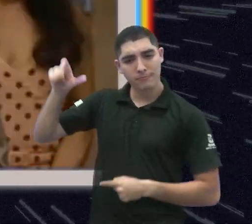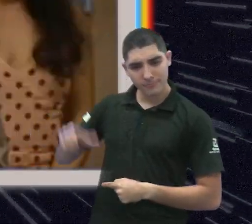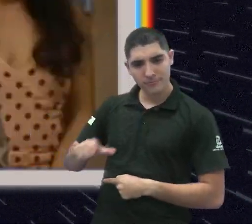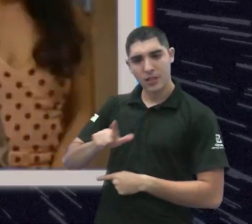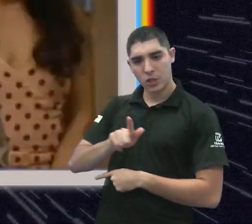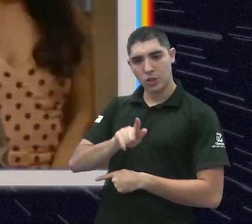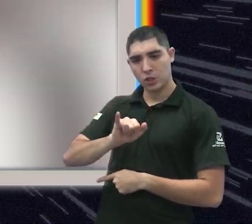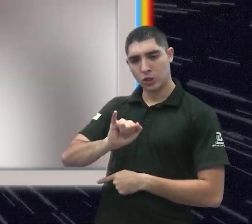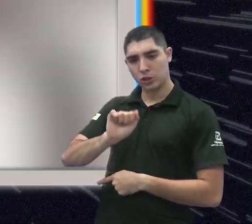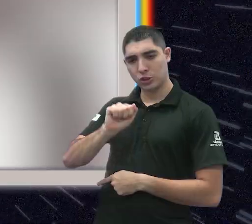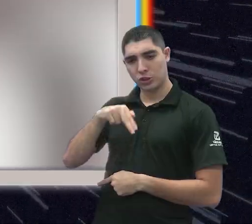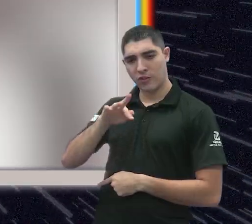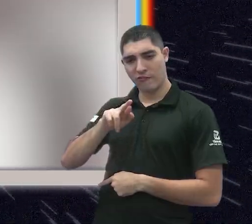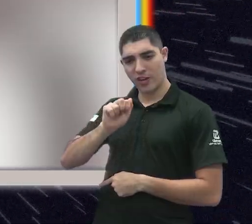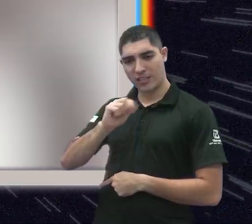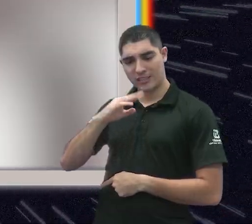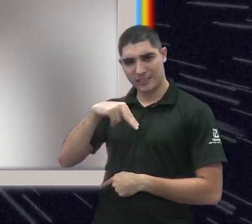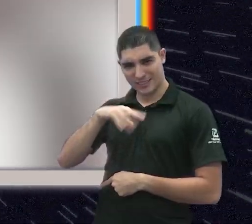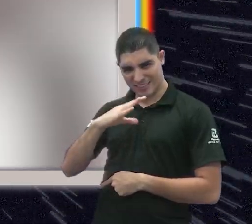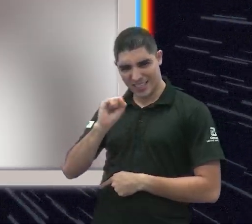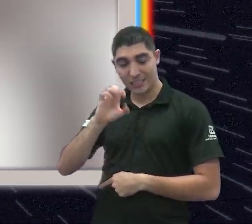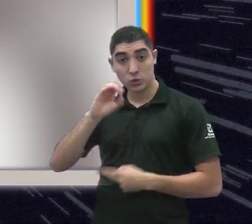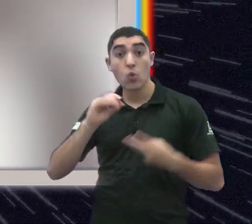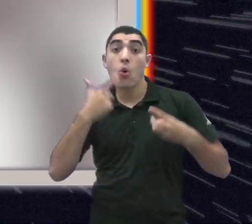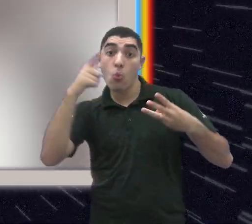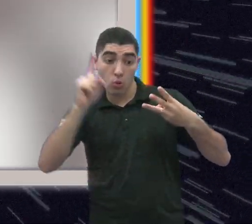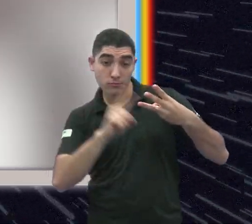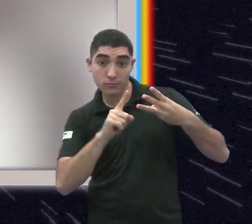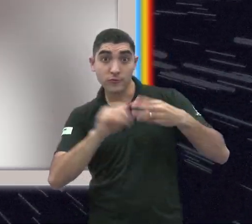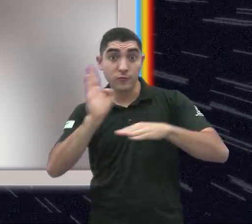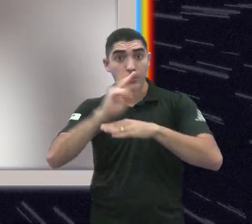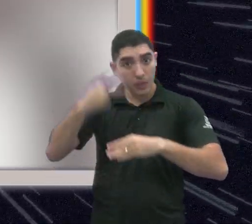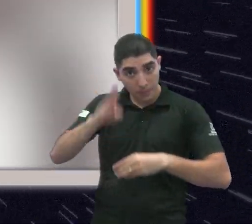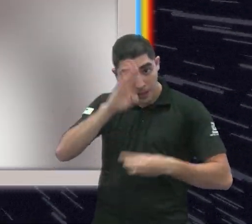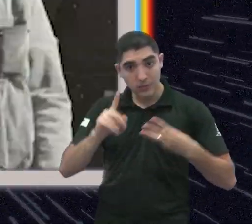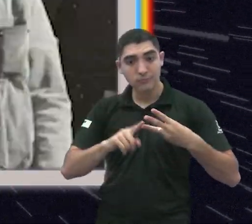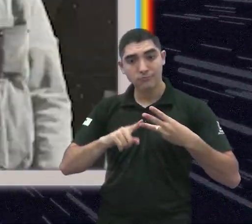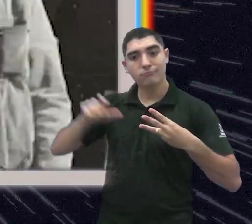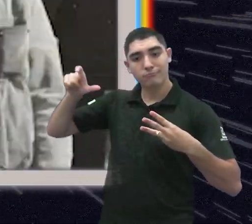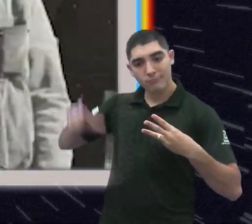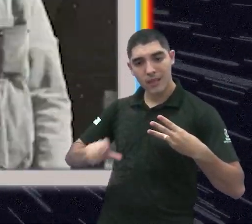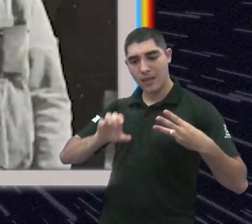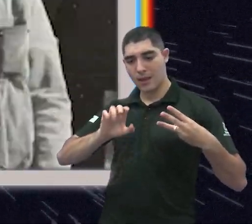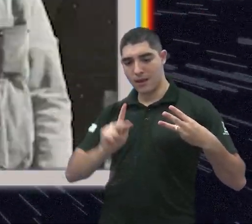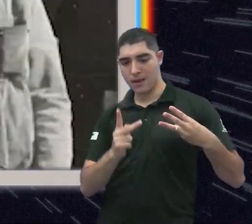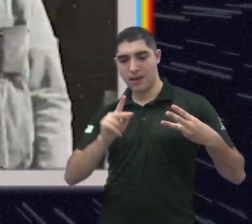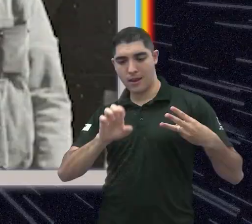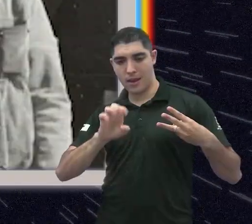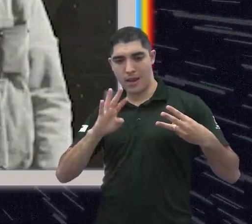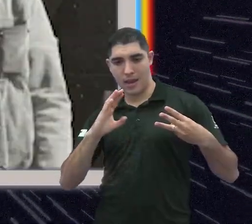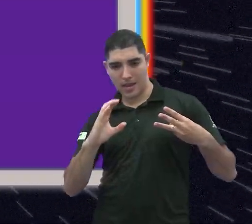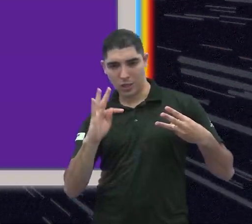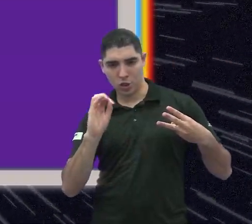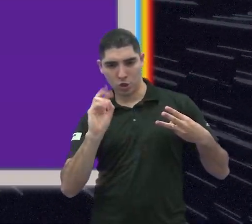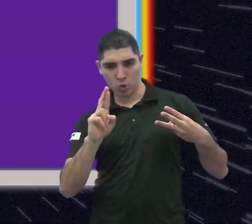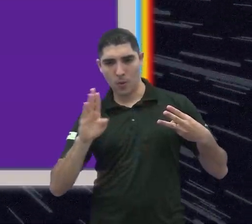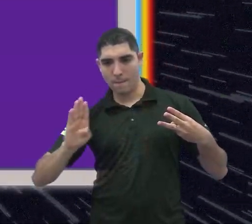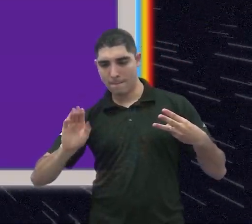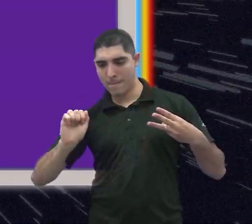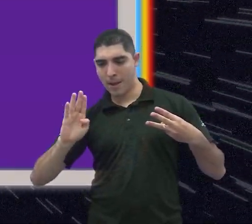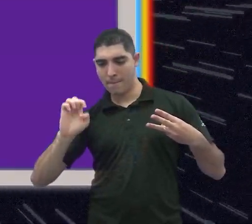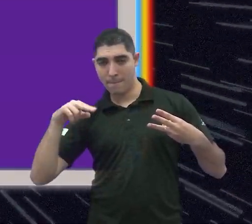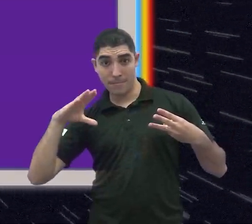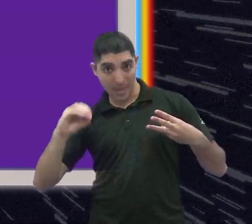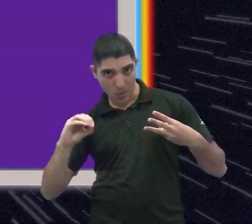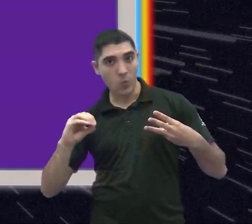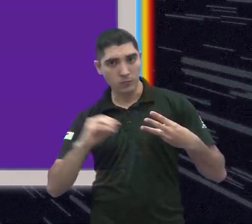Gianfrancesco Guarnieri, e Pichote, A Lei do Mais Fraco, um clássico dirigido por Hector Babenco. Já na literatura,